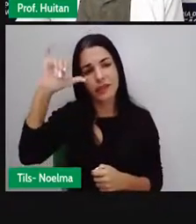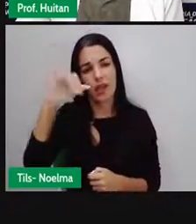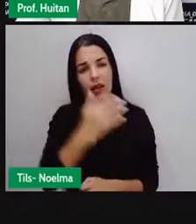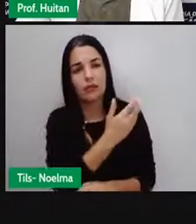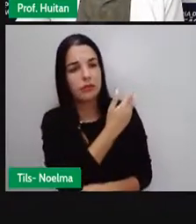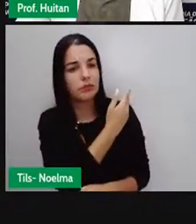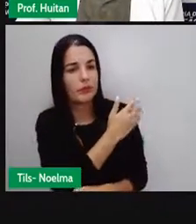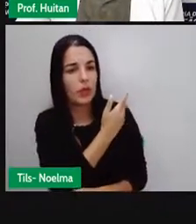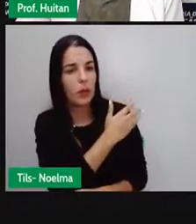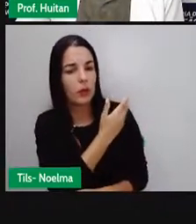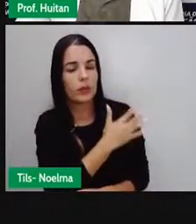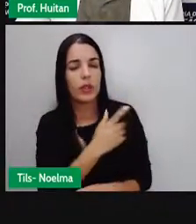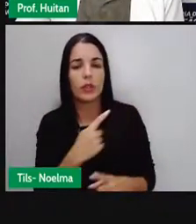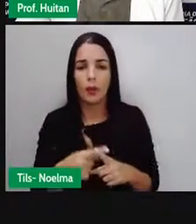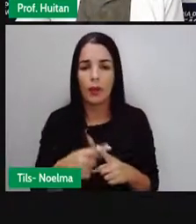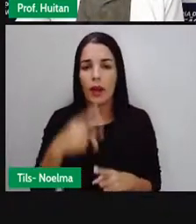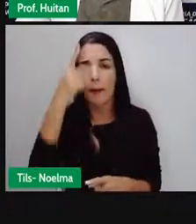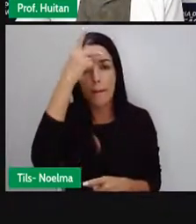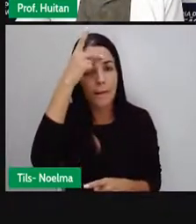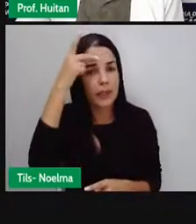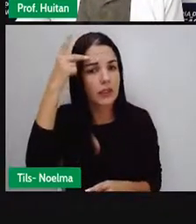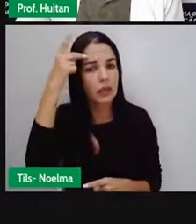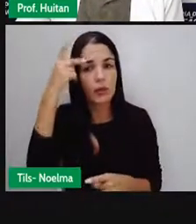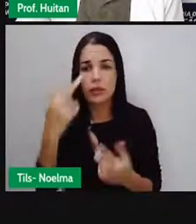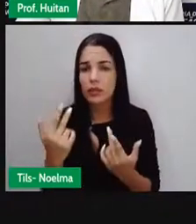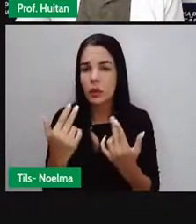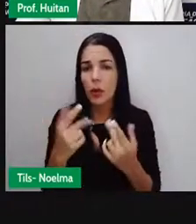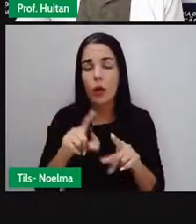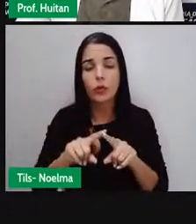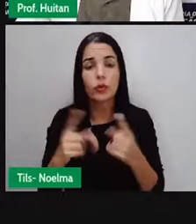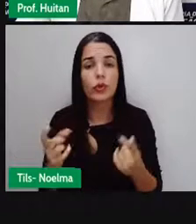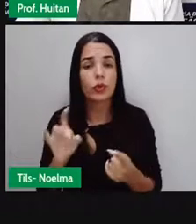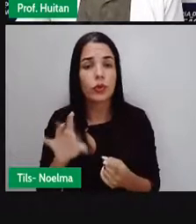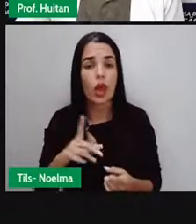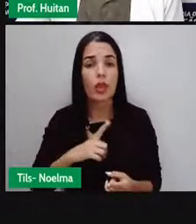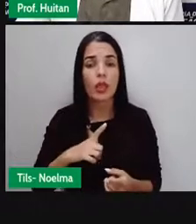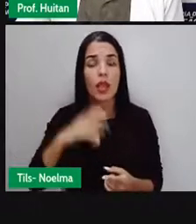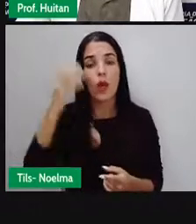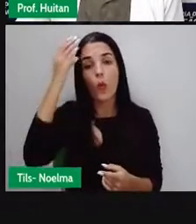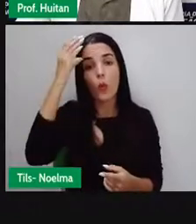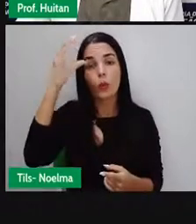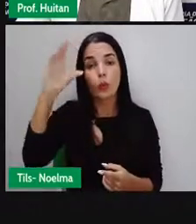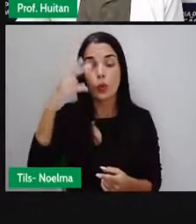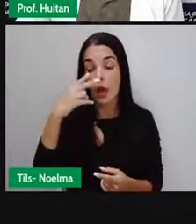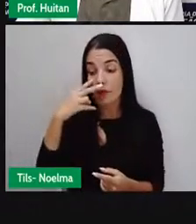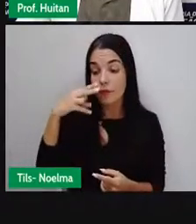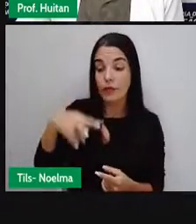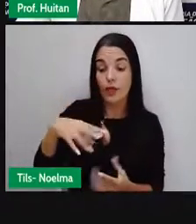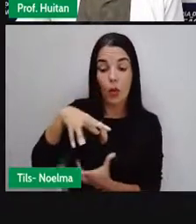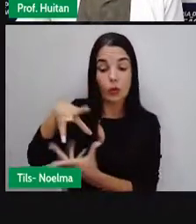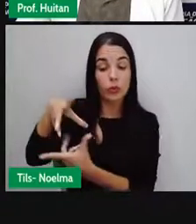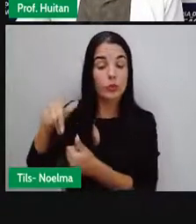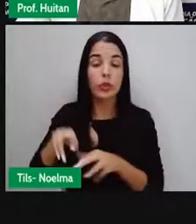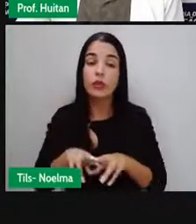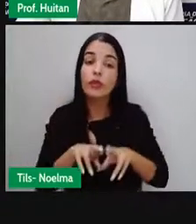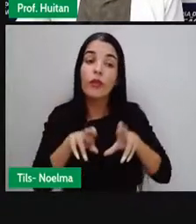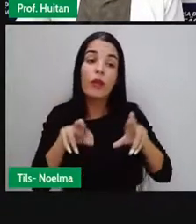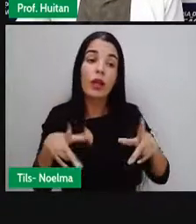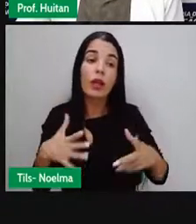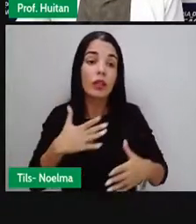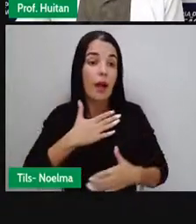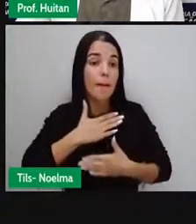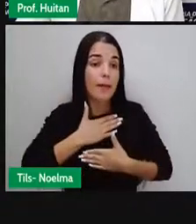Eles são pessoas que têm uma outra cultura, têm uma outra visão de mundo e que agem de outra forma. Sempre